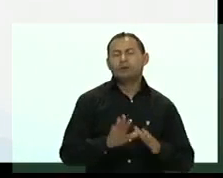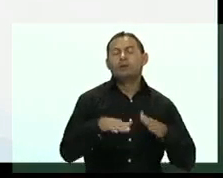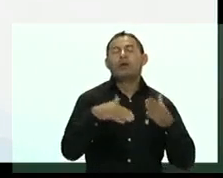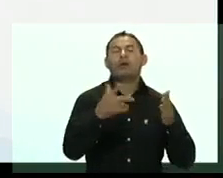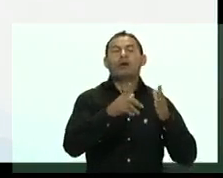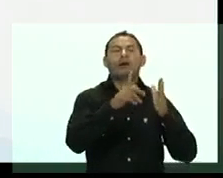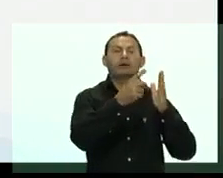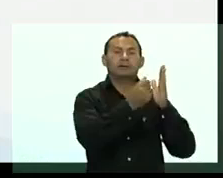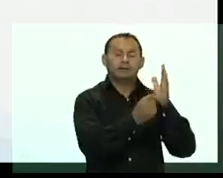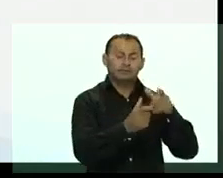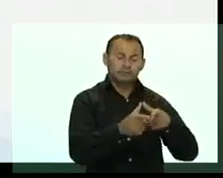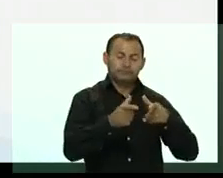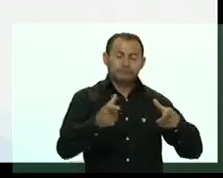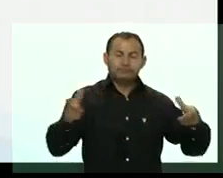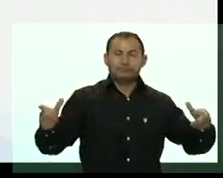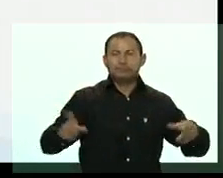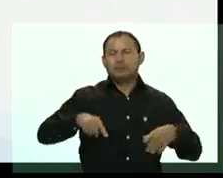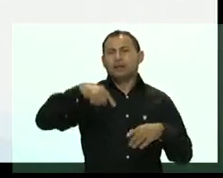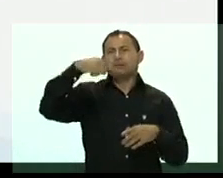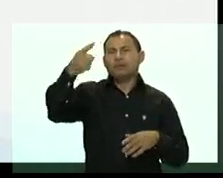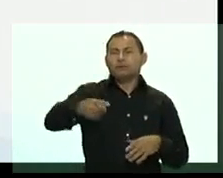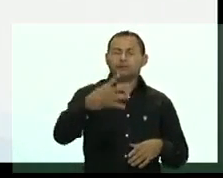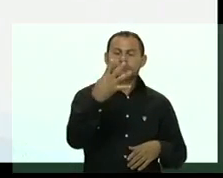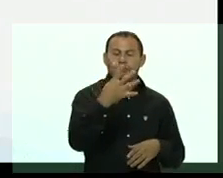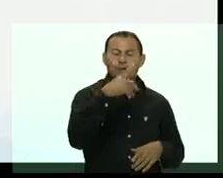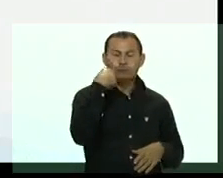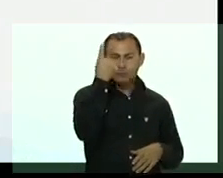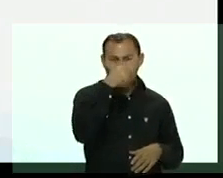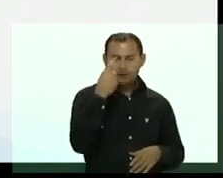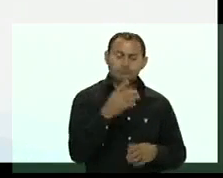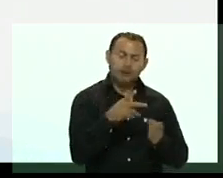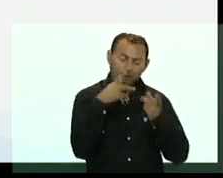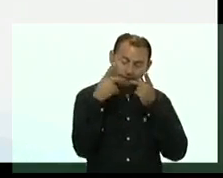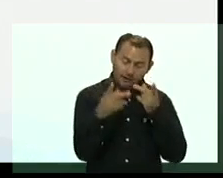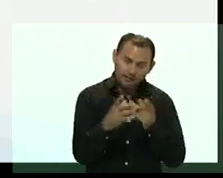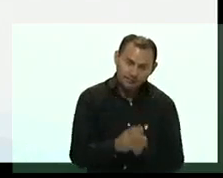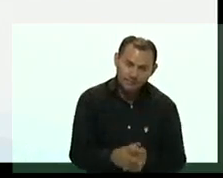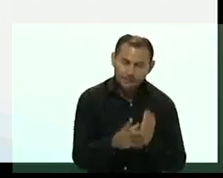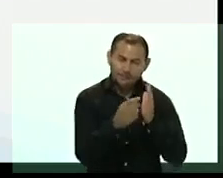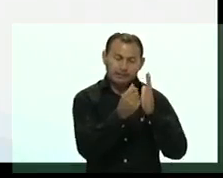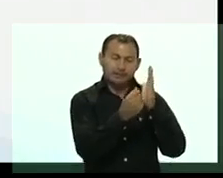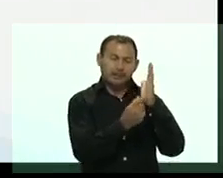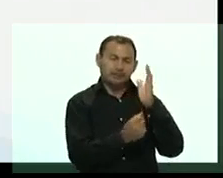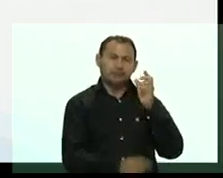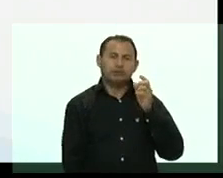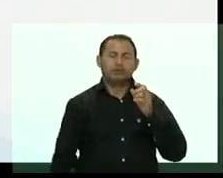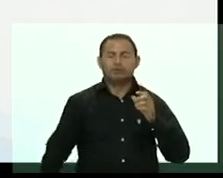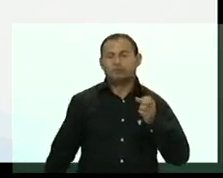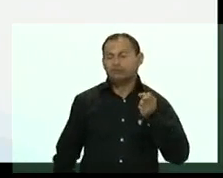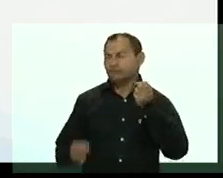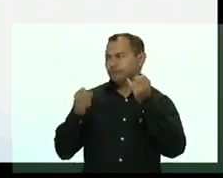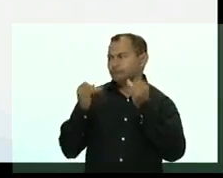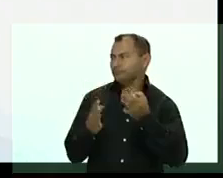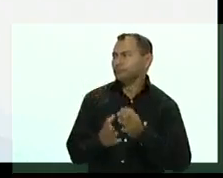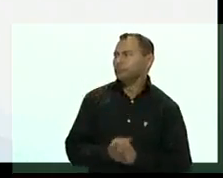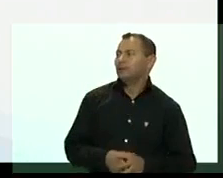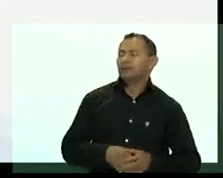é a taxa de crescimento depois de 4 horas? Falou de taxa, vamos trabalhar então